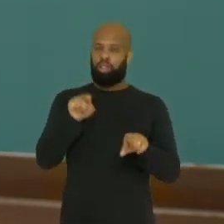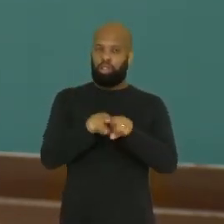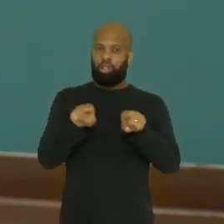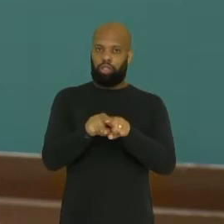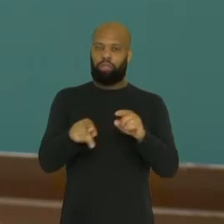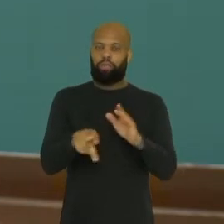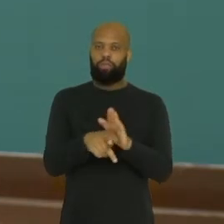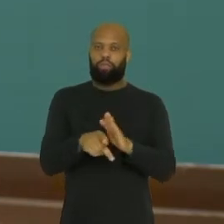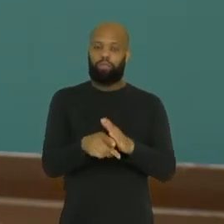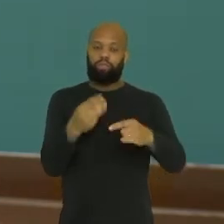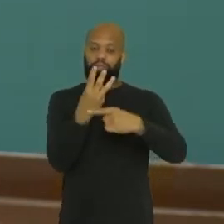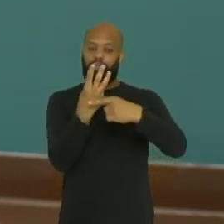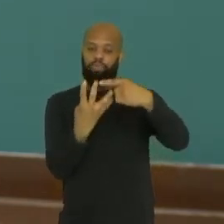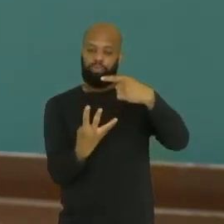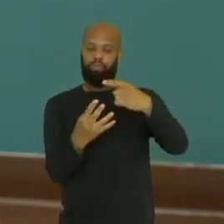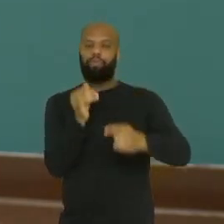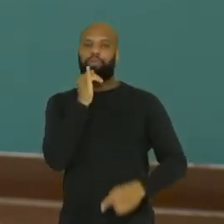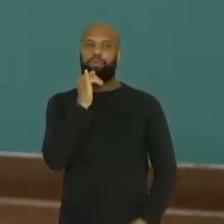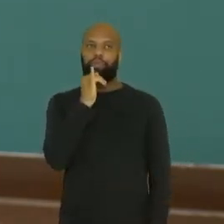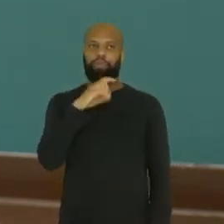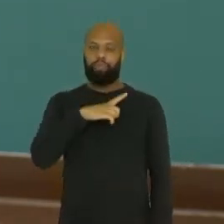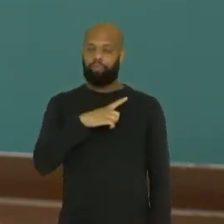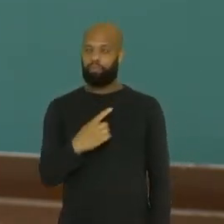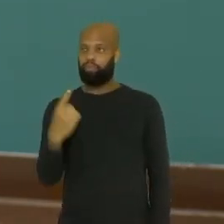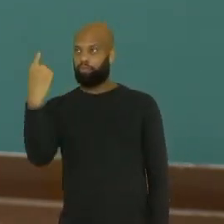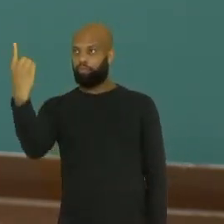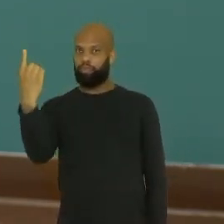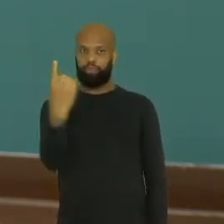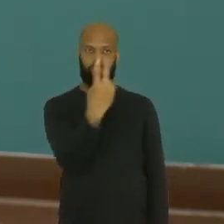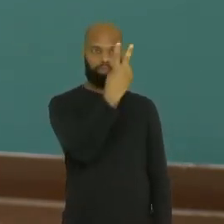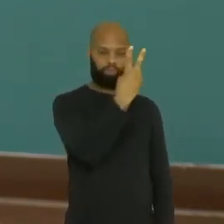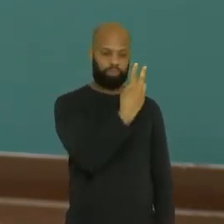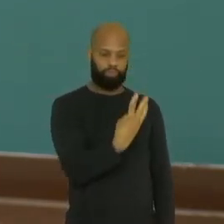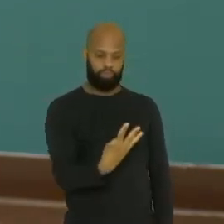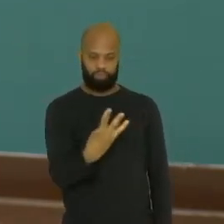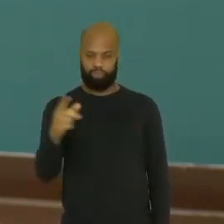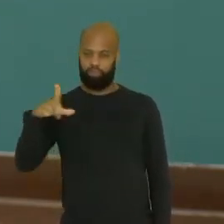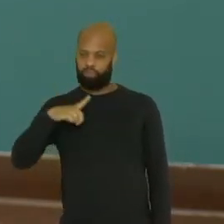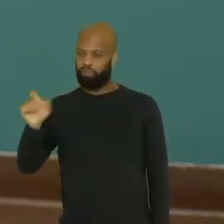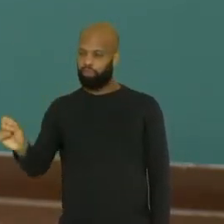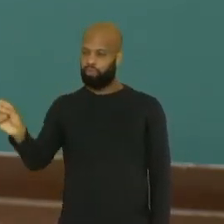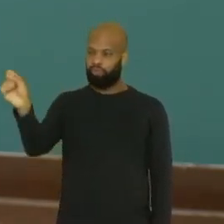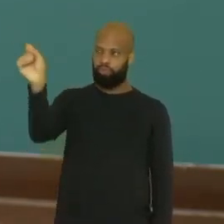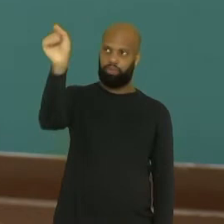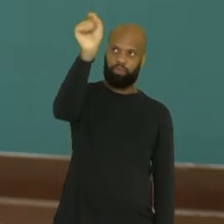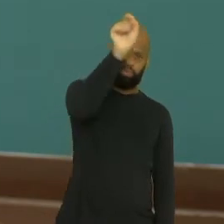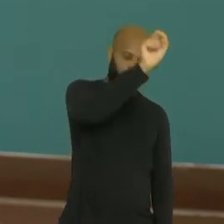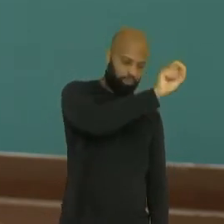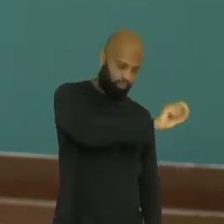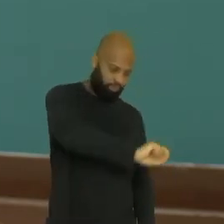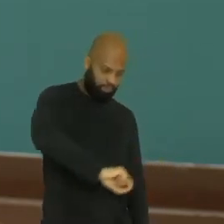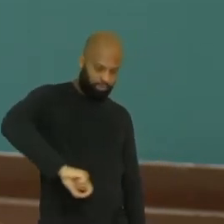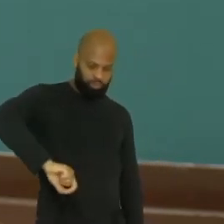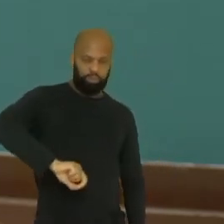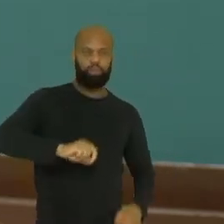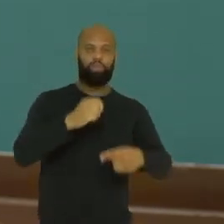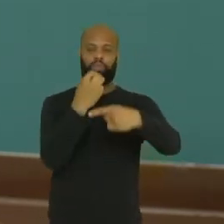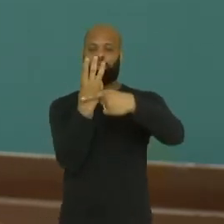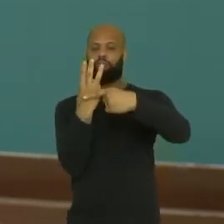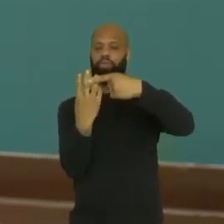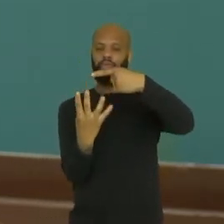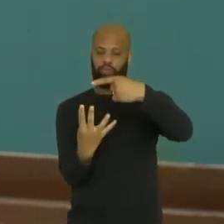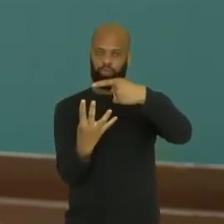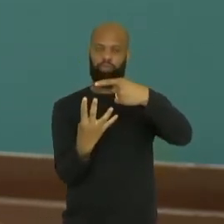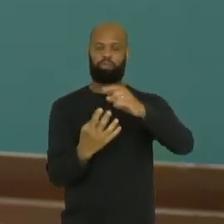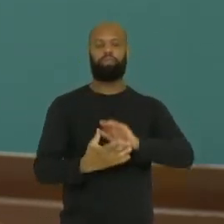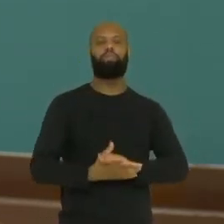explicação para 3/4 de volta. Você pegou a circunferência, dividiu ela em 4 partes e se deslocou em 3 dessas partes. Então,